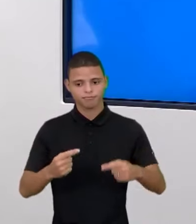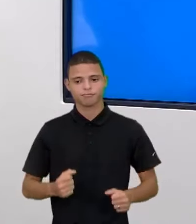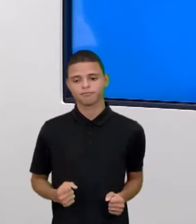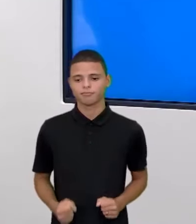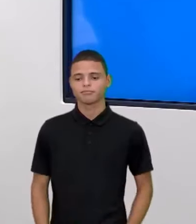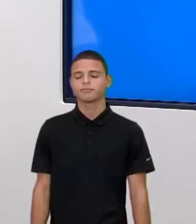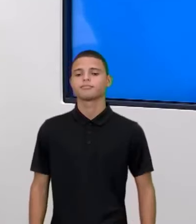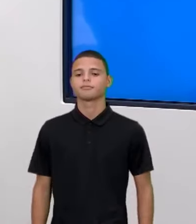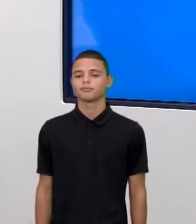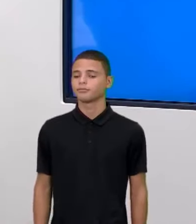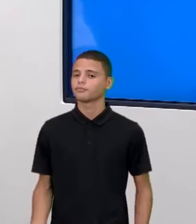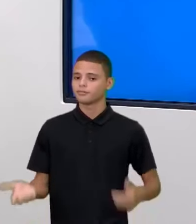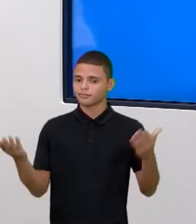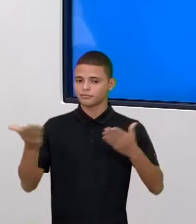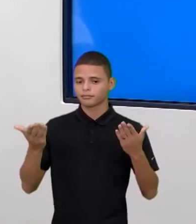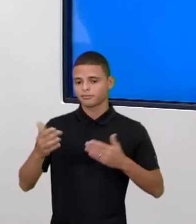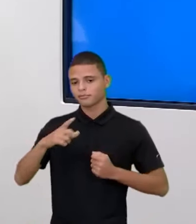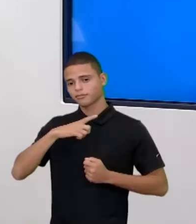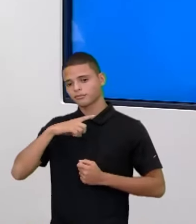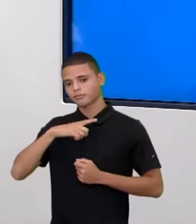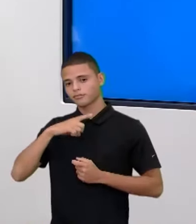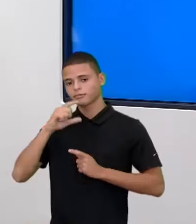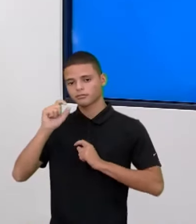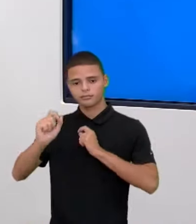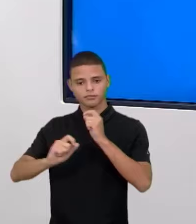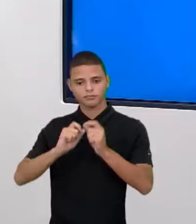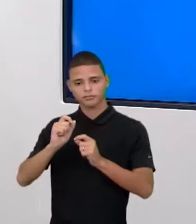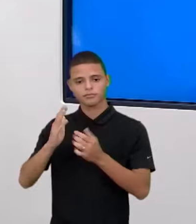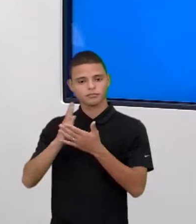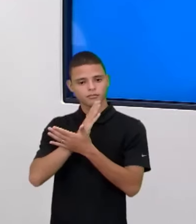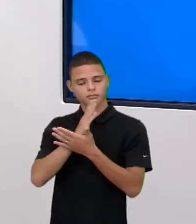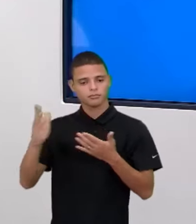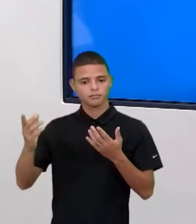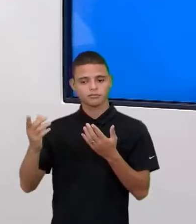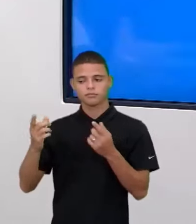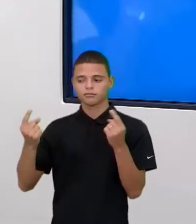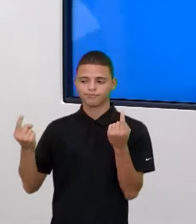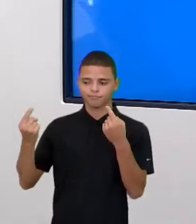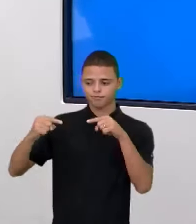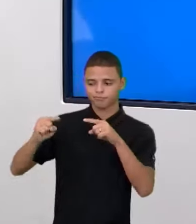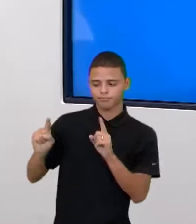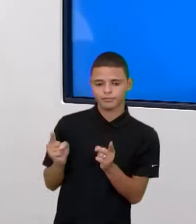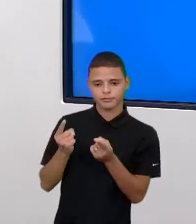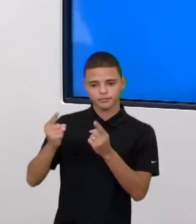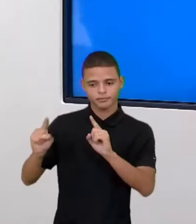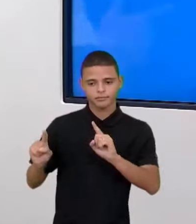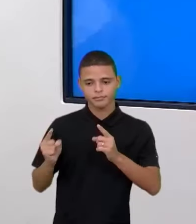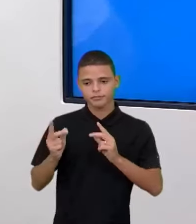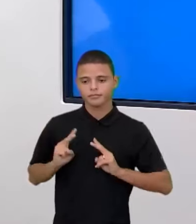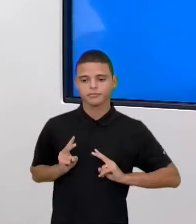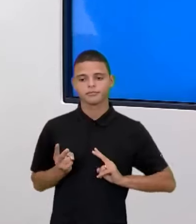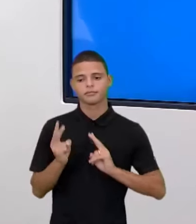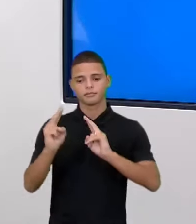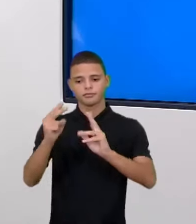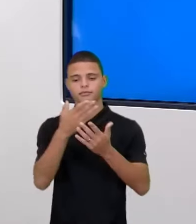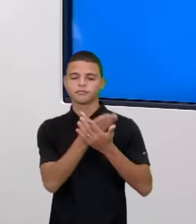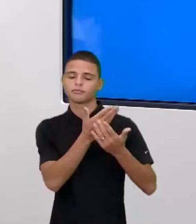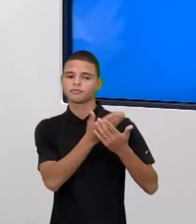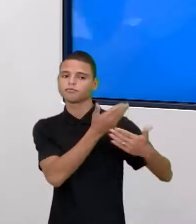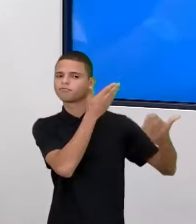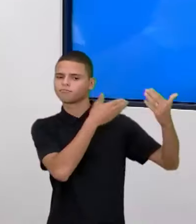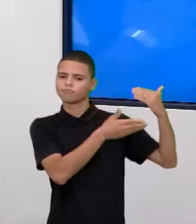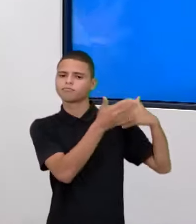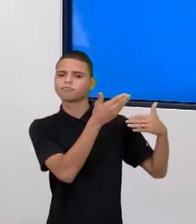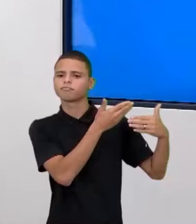E hoje nós teremos os nossos desafios musicais em continuidade à nossa aula anterior